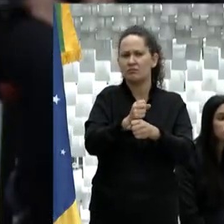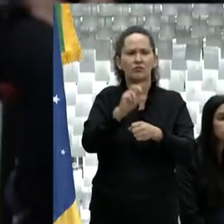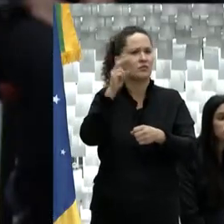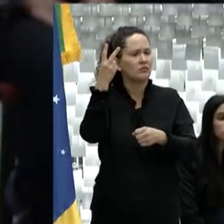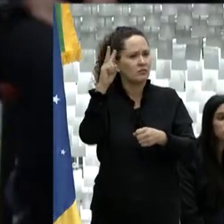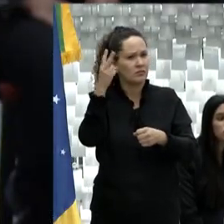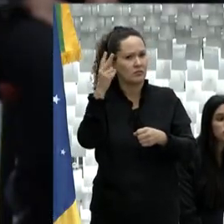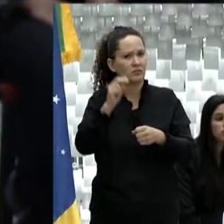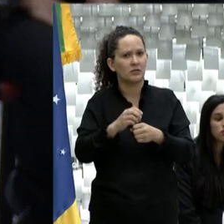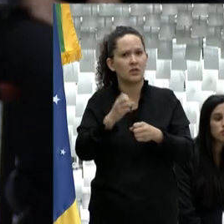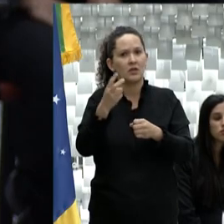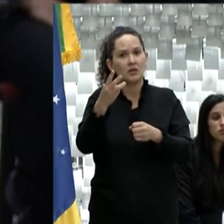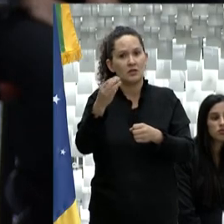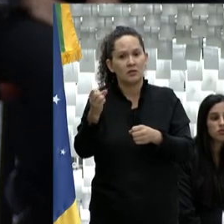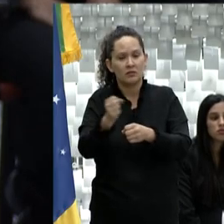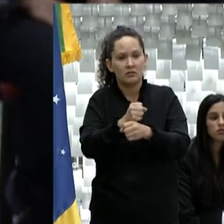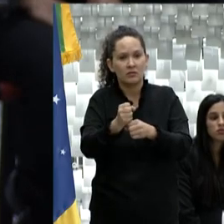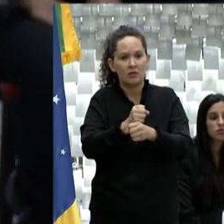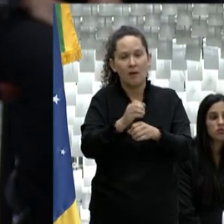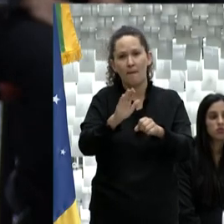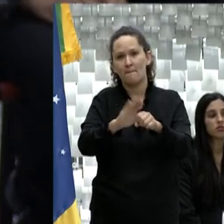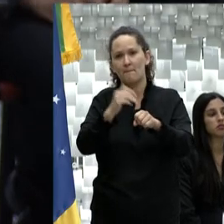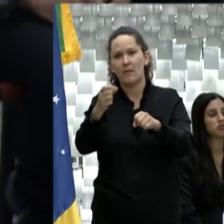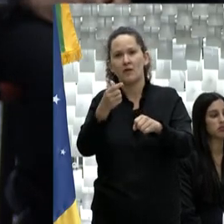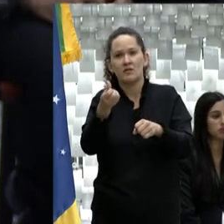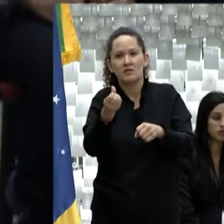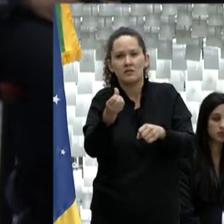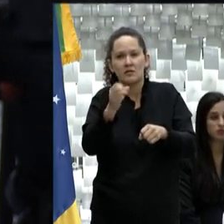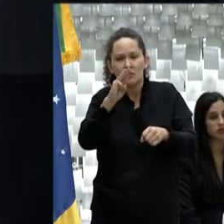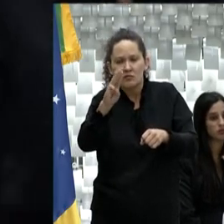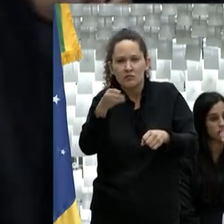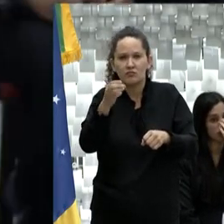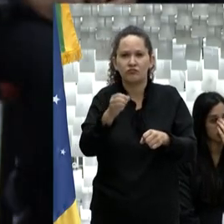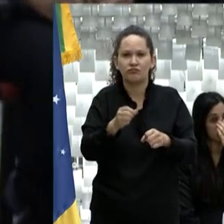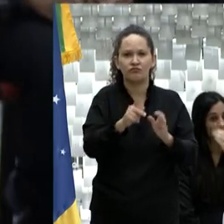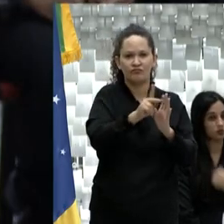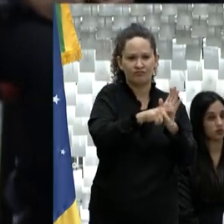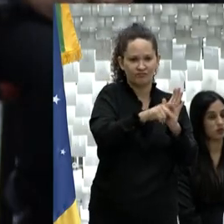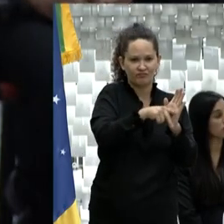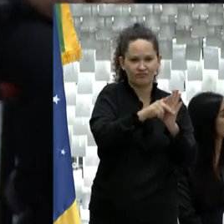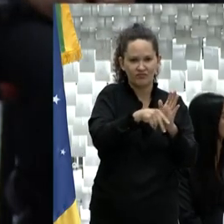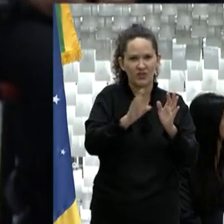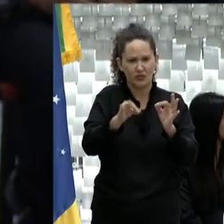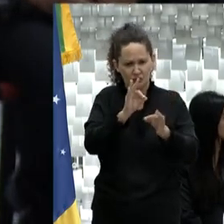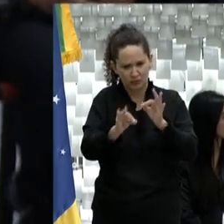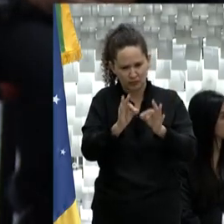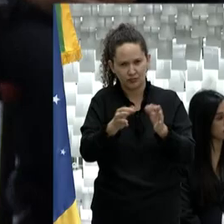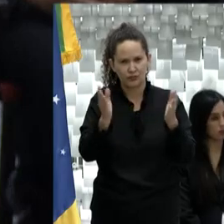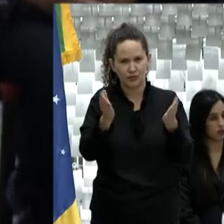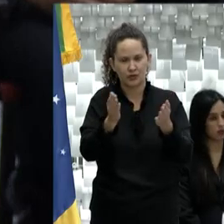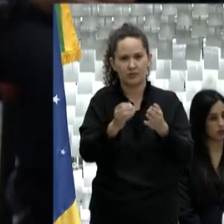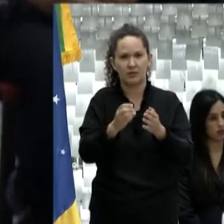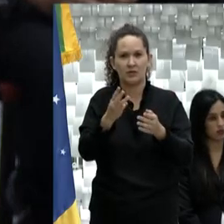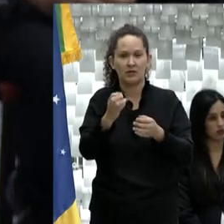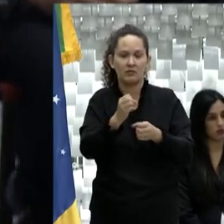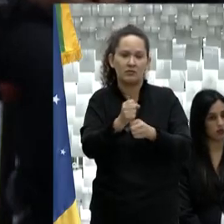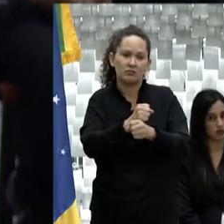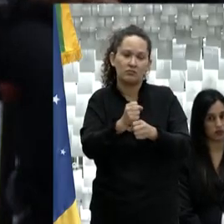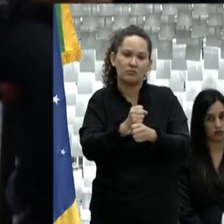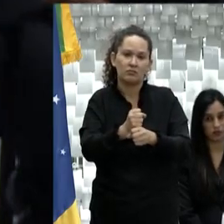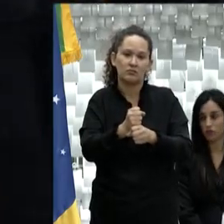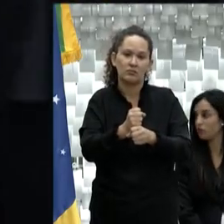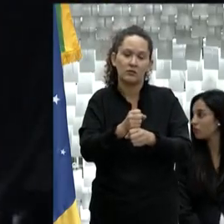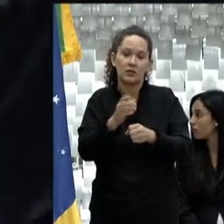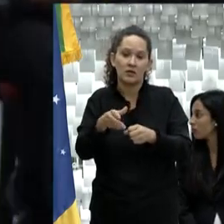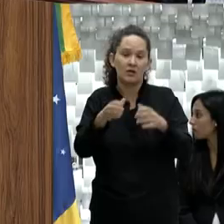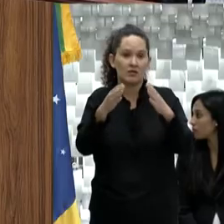história. 30 anos onde mais de 6 milhões de processos foram julgados. 30 anos onde esta